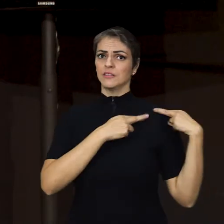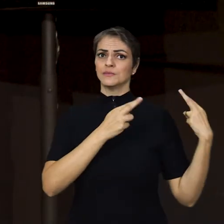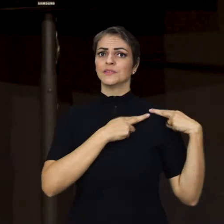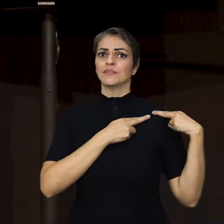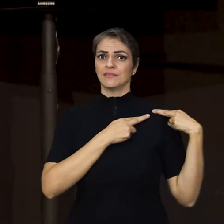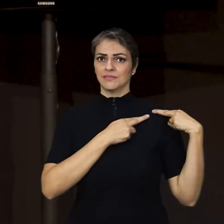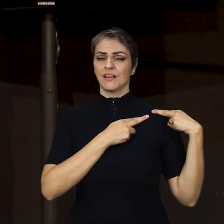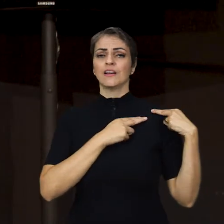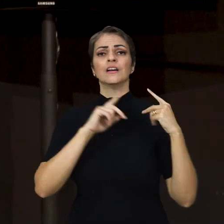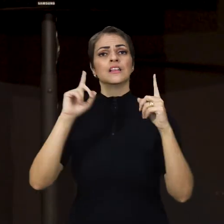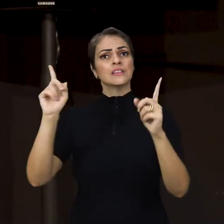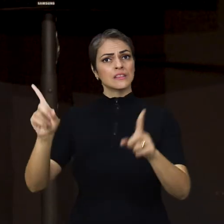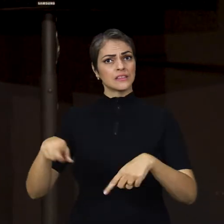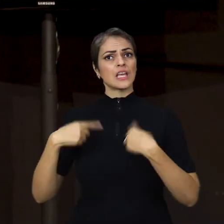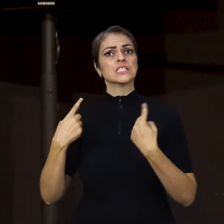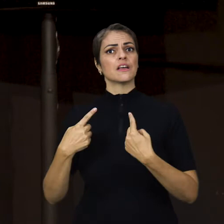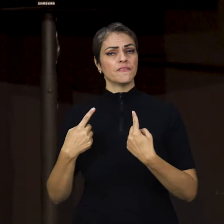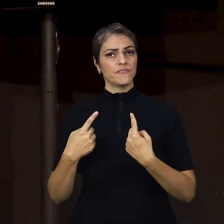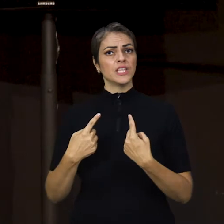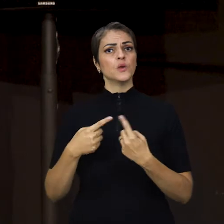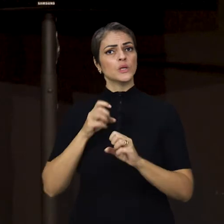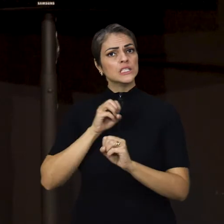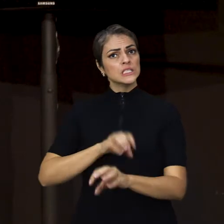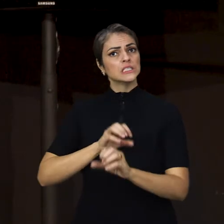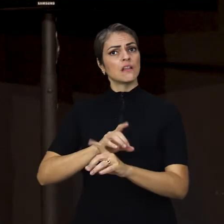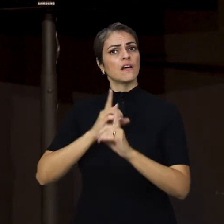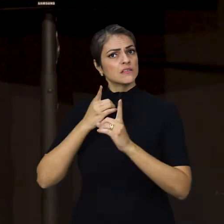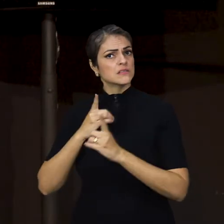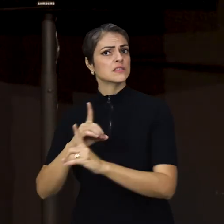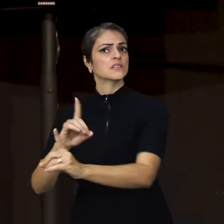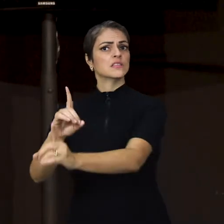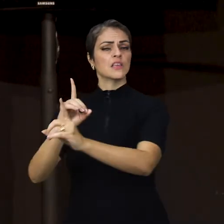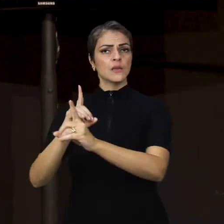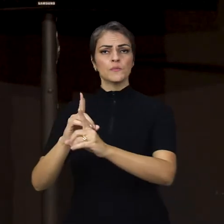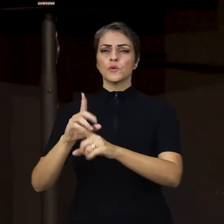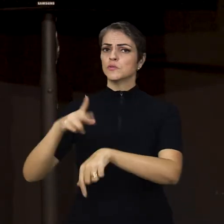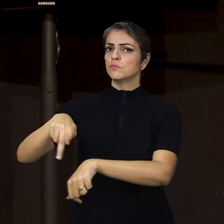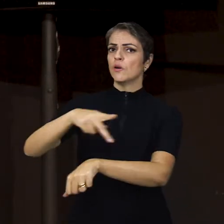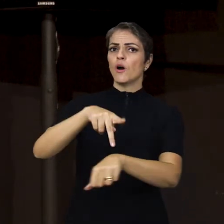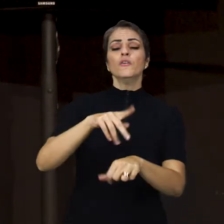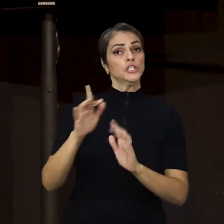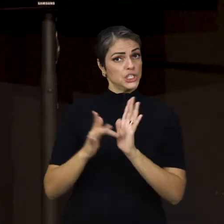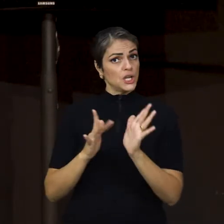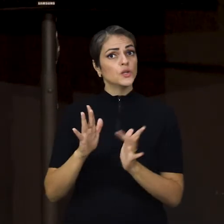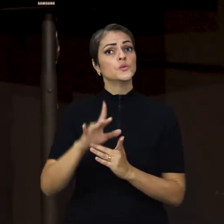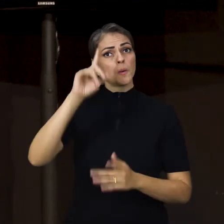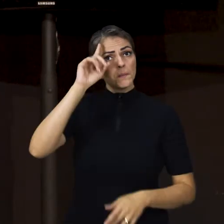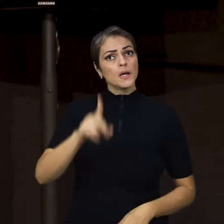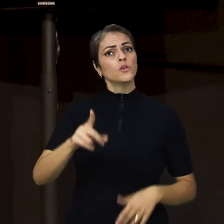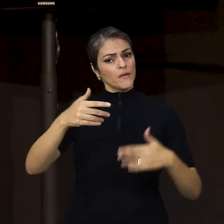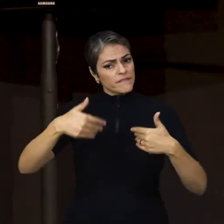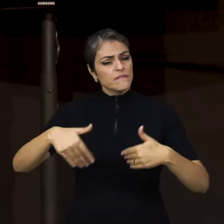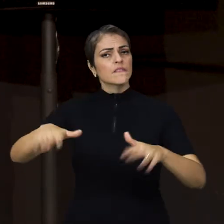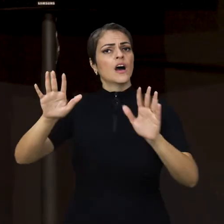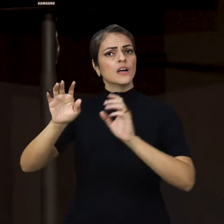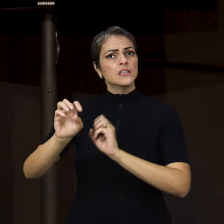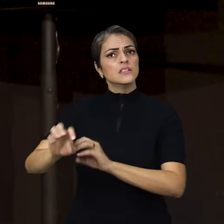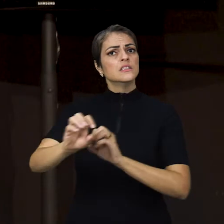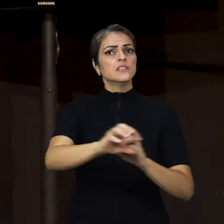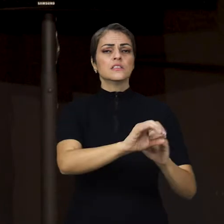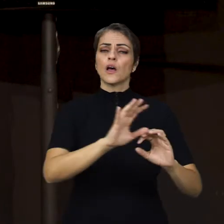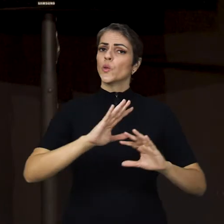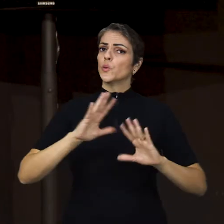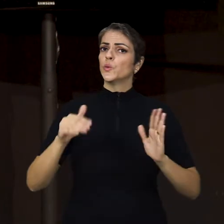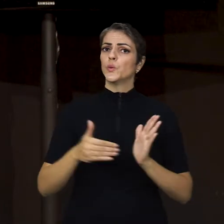o desafio de fazer discípulos de todas as nações. Jesus disse: vocês devem ensinar a esses discípulos tudo o que eu lhes